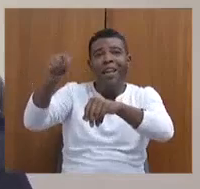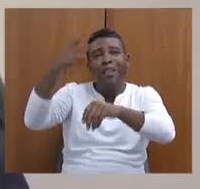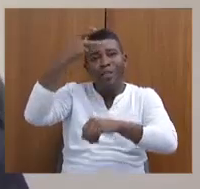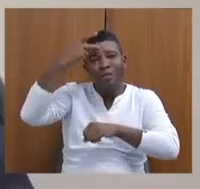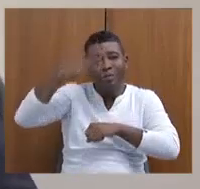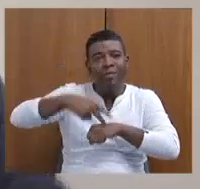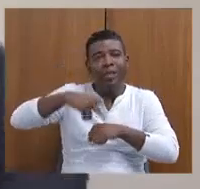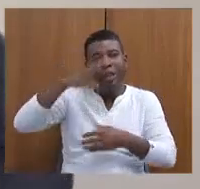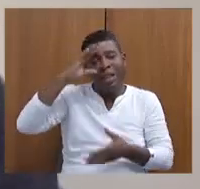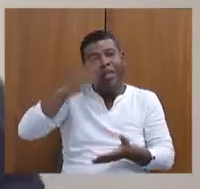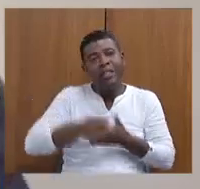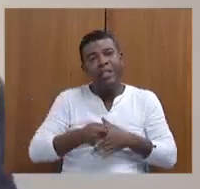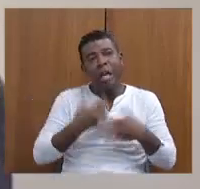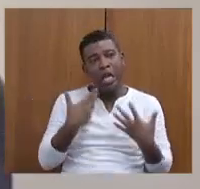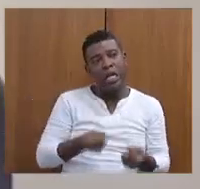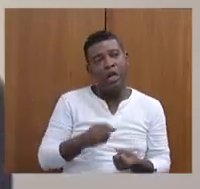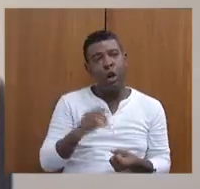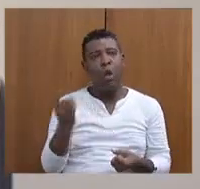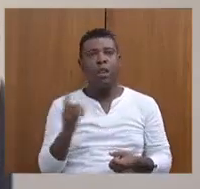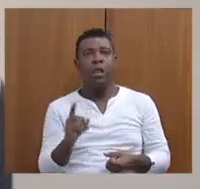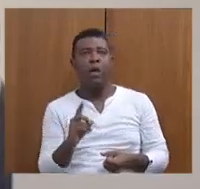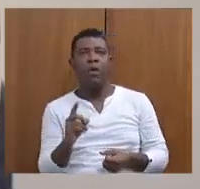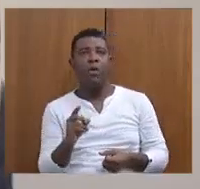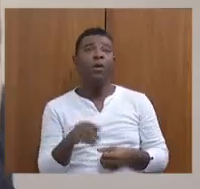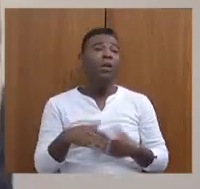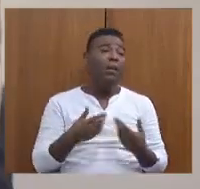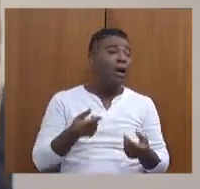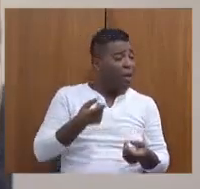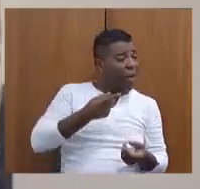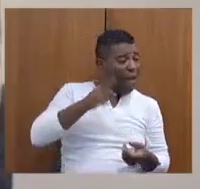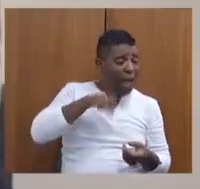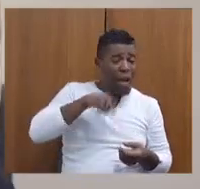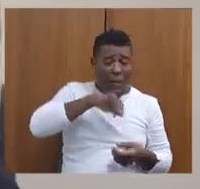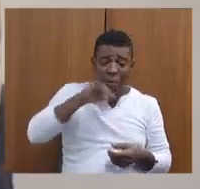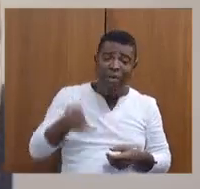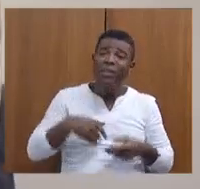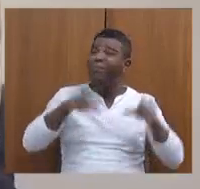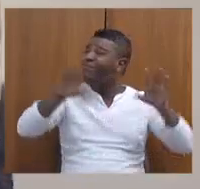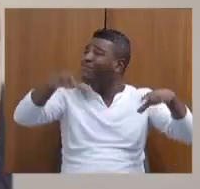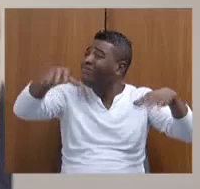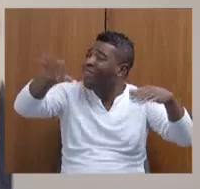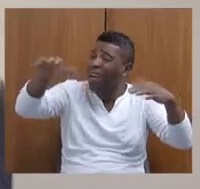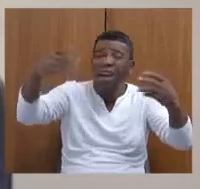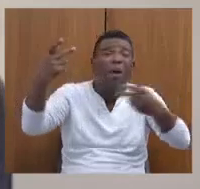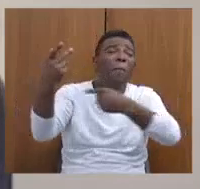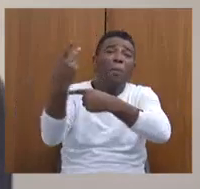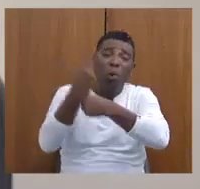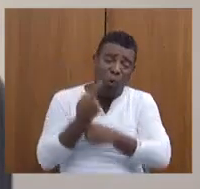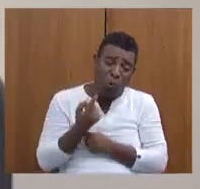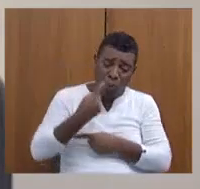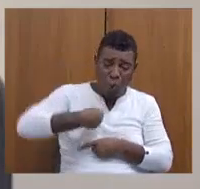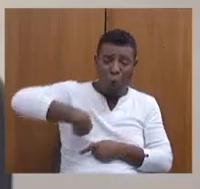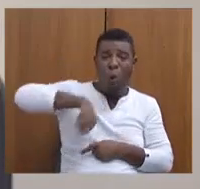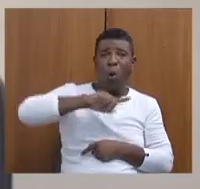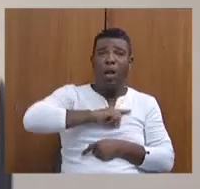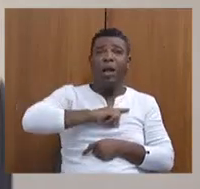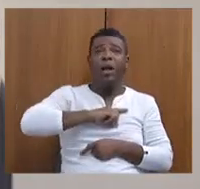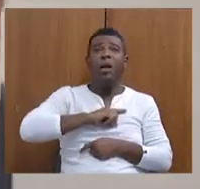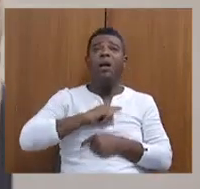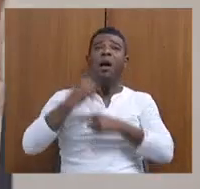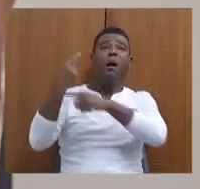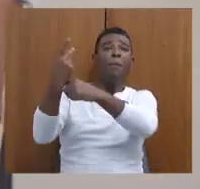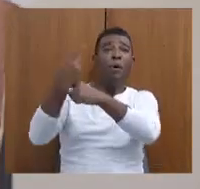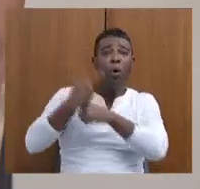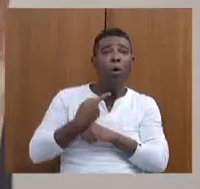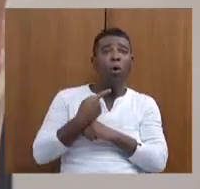reube para a gente poder apelar para os prefeitos que nos procurem façam-nos essa nos